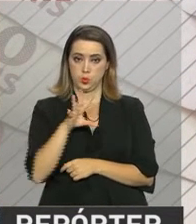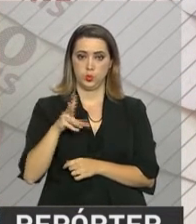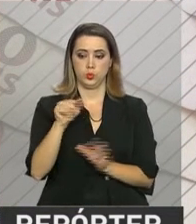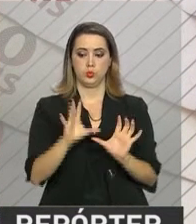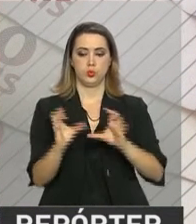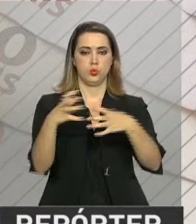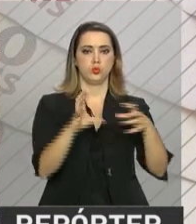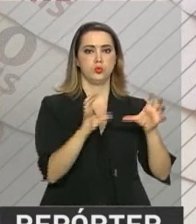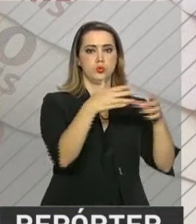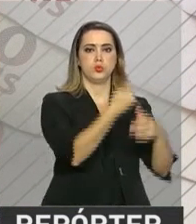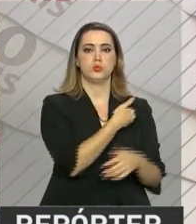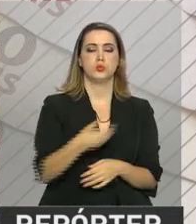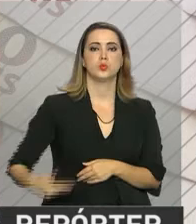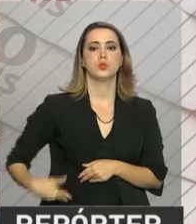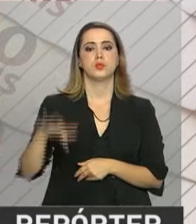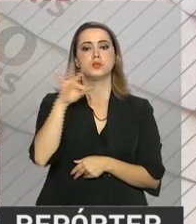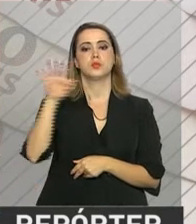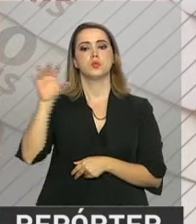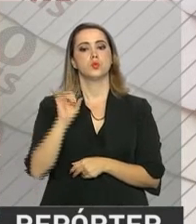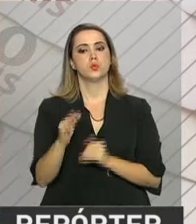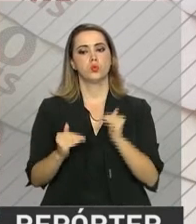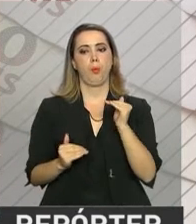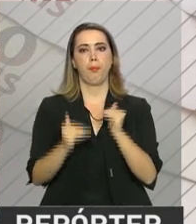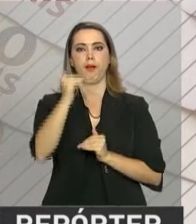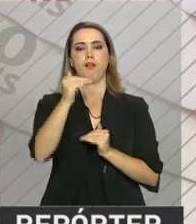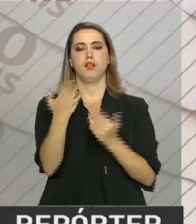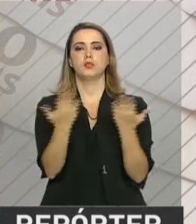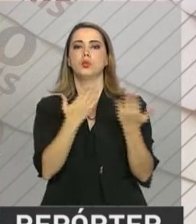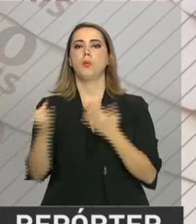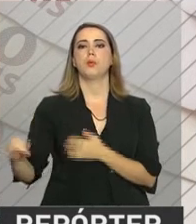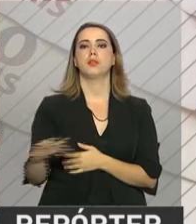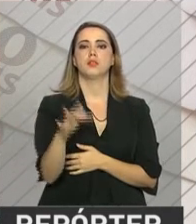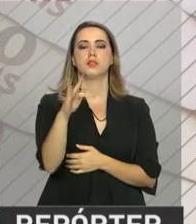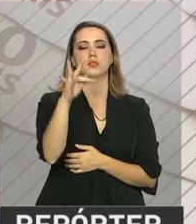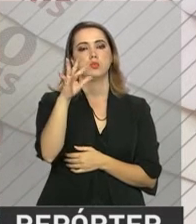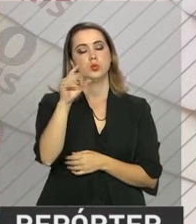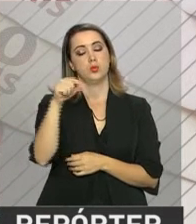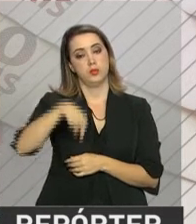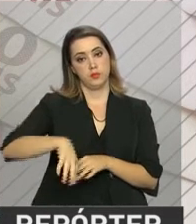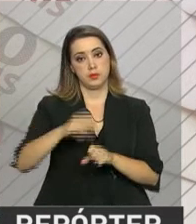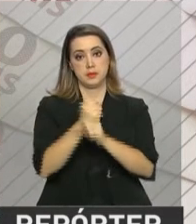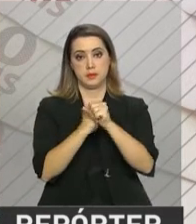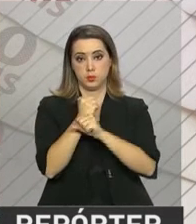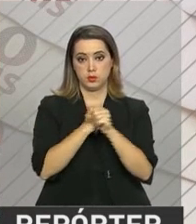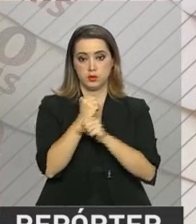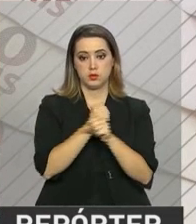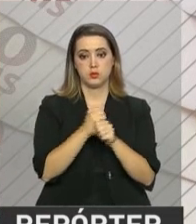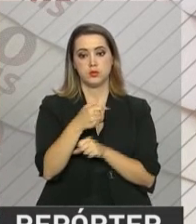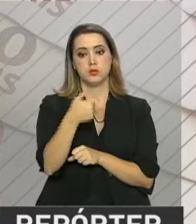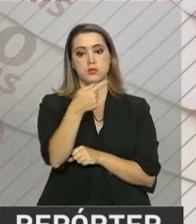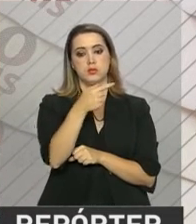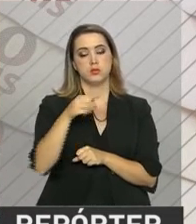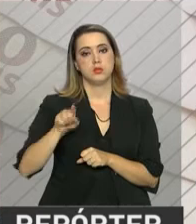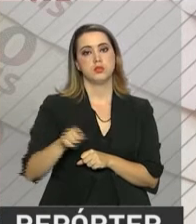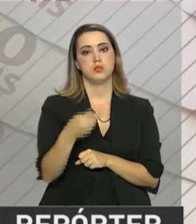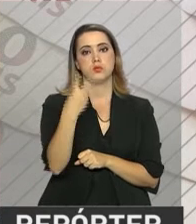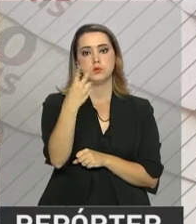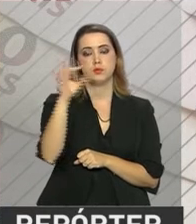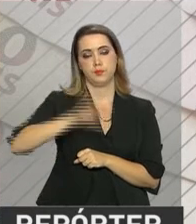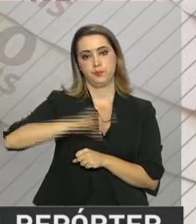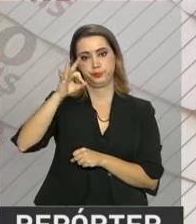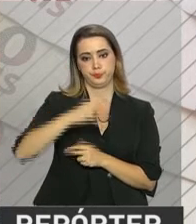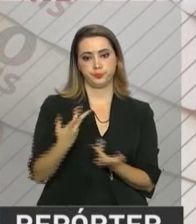áreas do governo federal só poderão aumentar os gastos pela inflação oficial prevista para este ano que é de 7,2 por